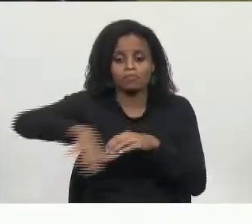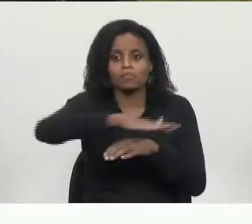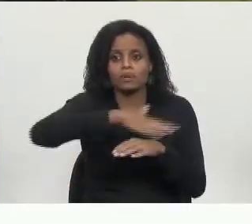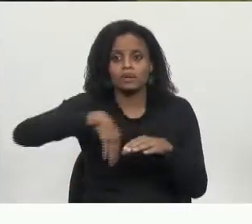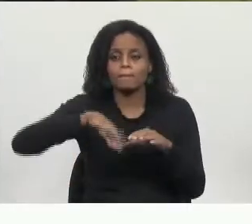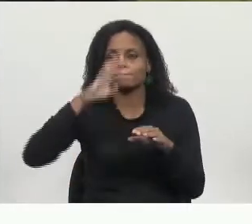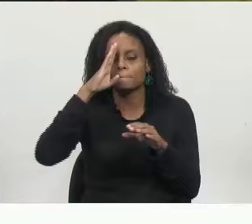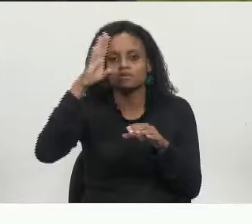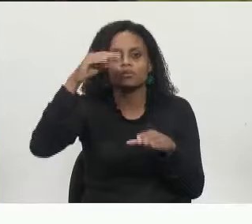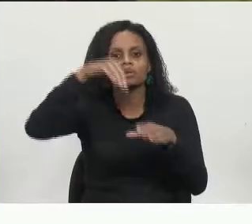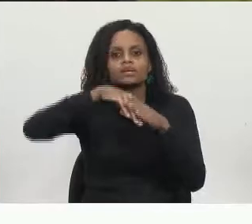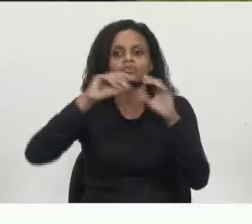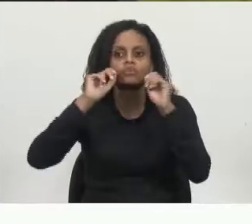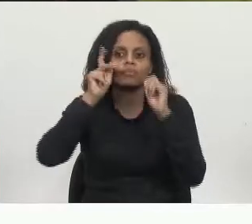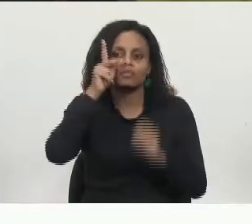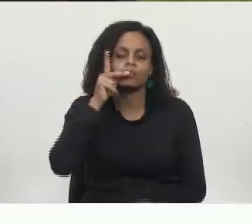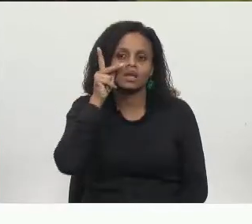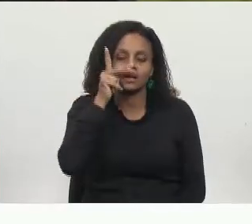principalmente em plenário.